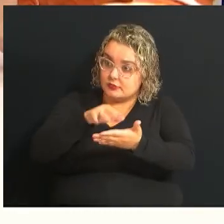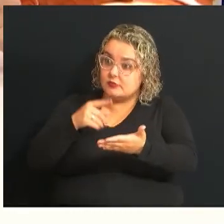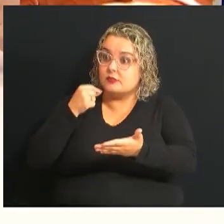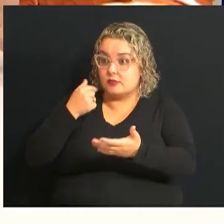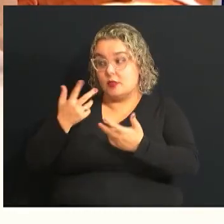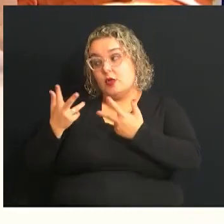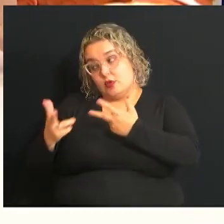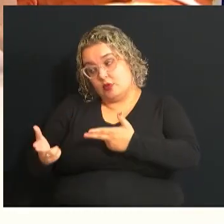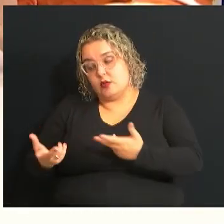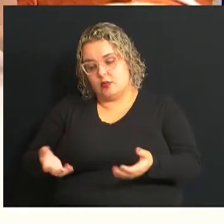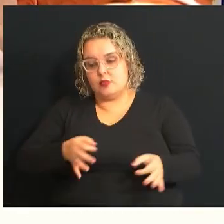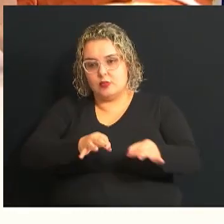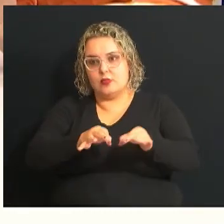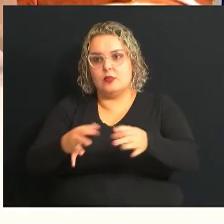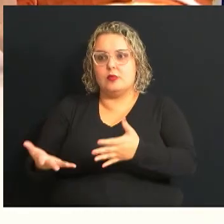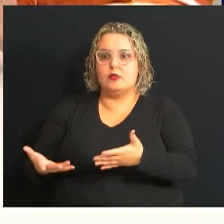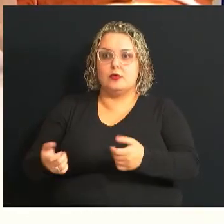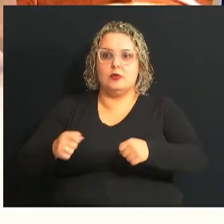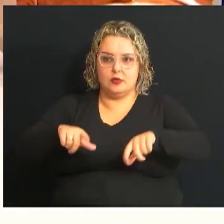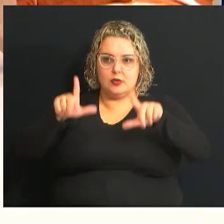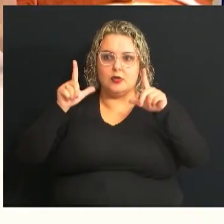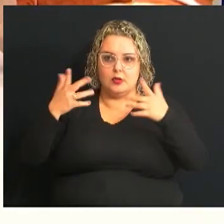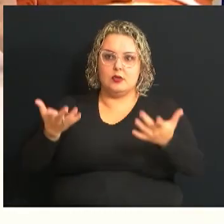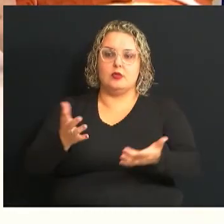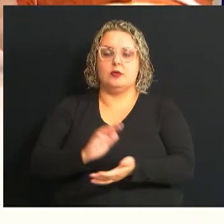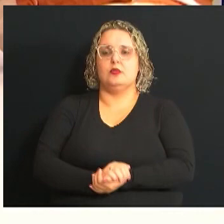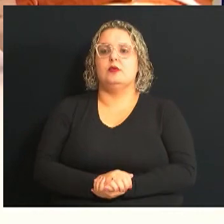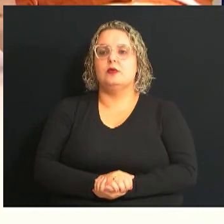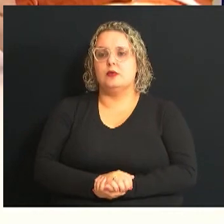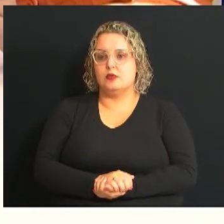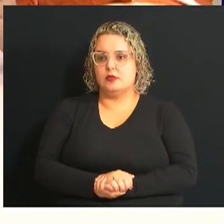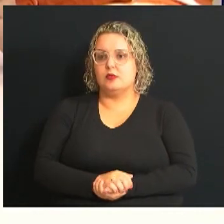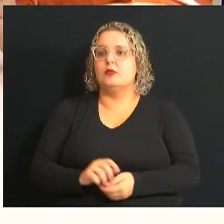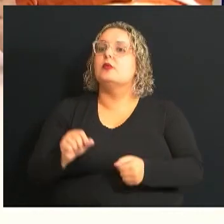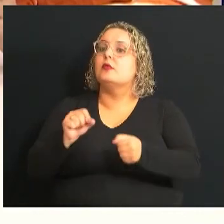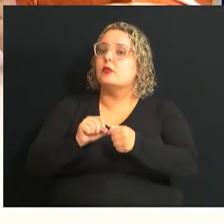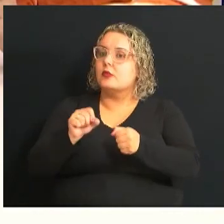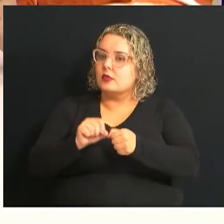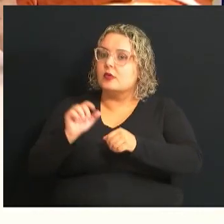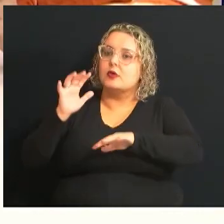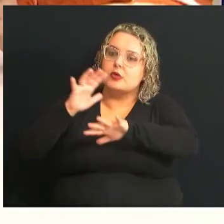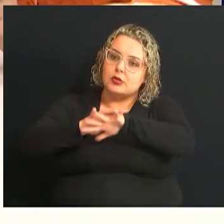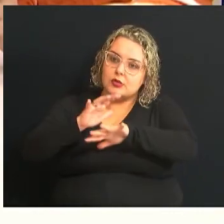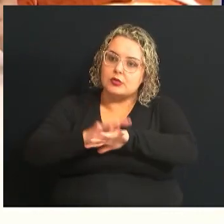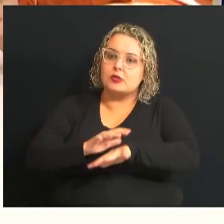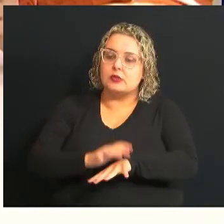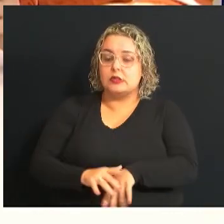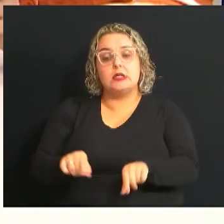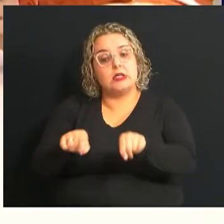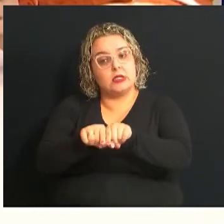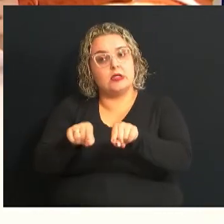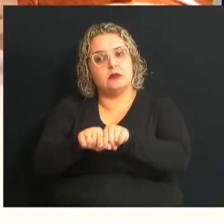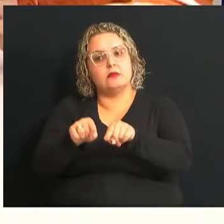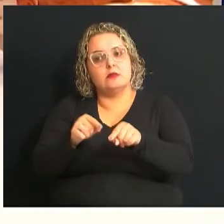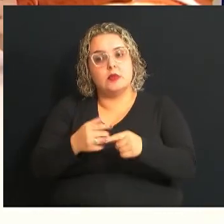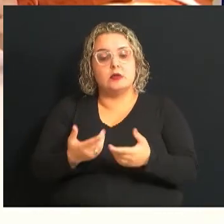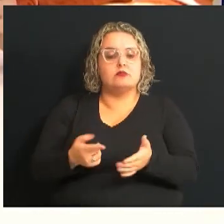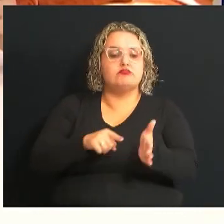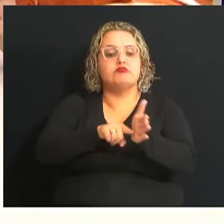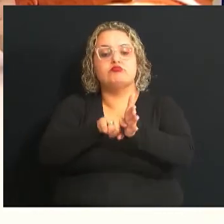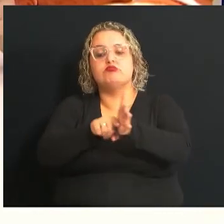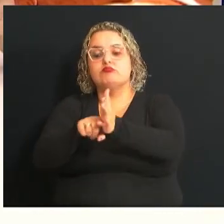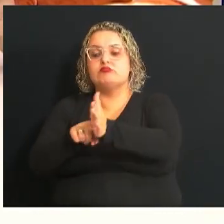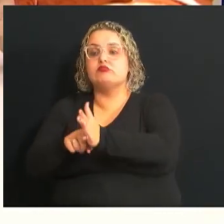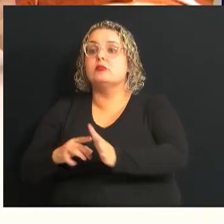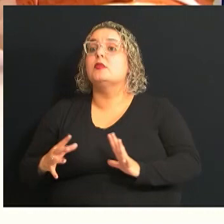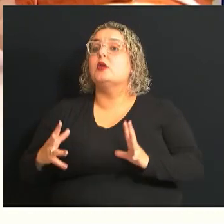está destacando aí, fazer o cálculo matemático e também dar uma estudada sobre tudo que